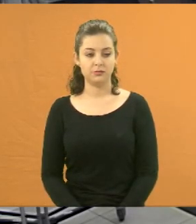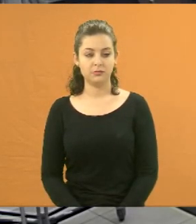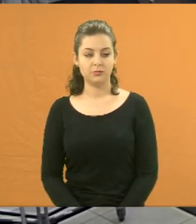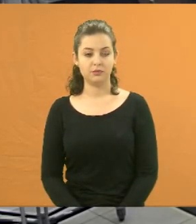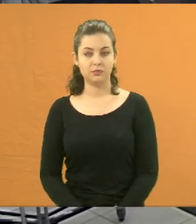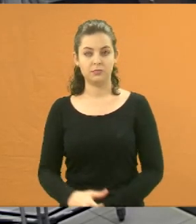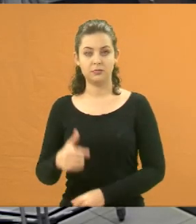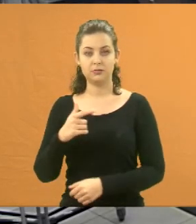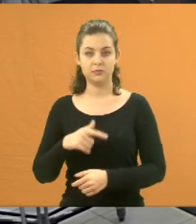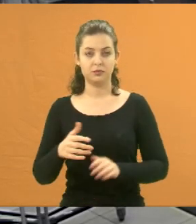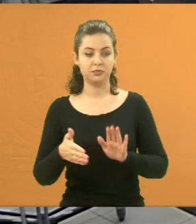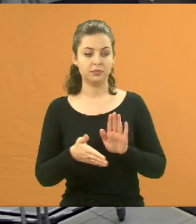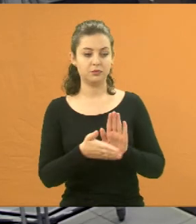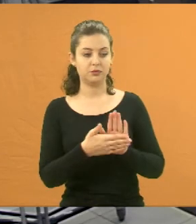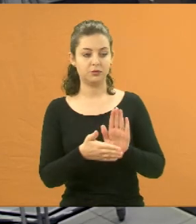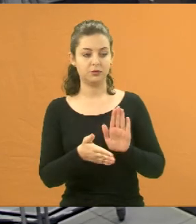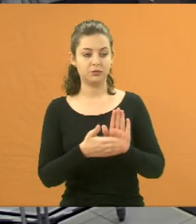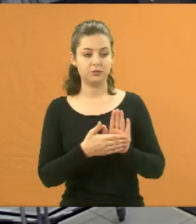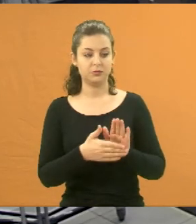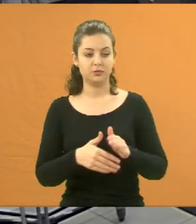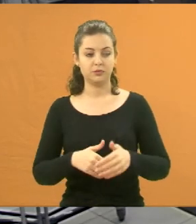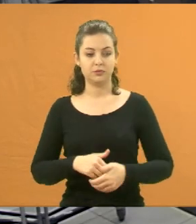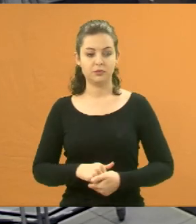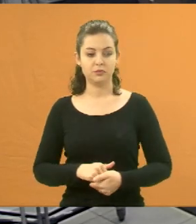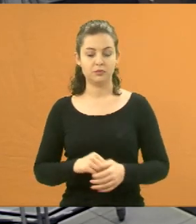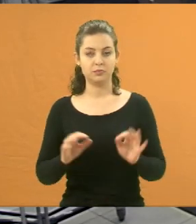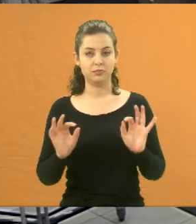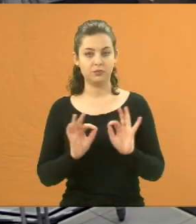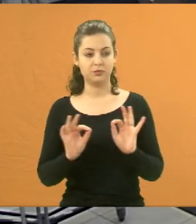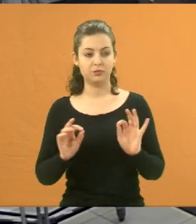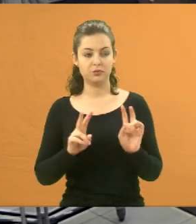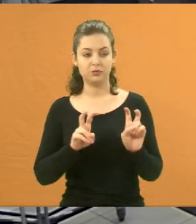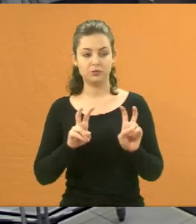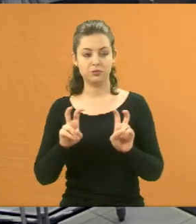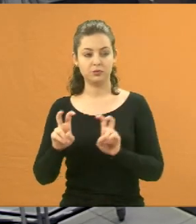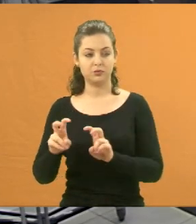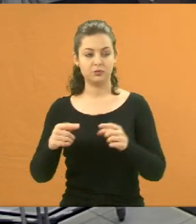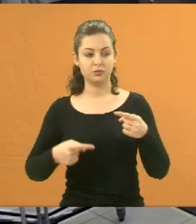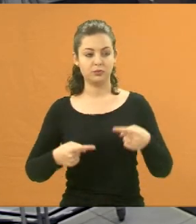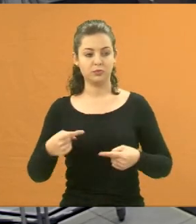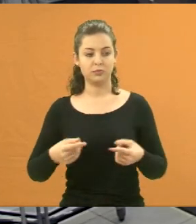Próximo projeto. Presidente, sem mais matérias a serem apreciadas na ordem do dia.